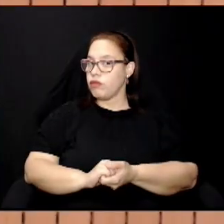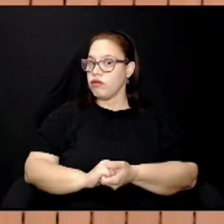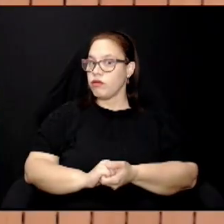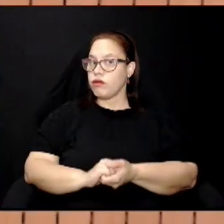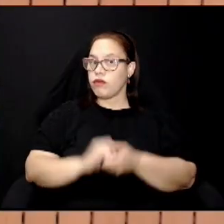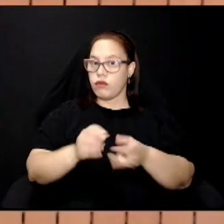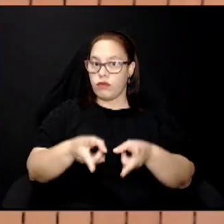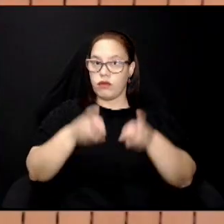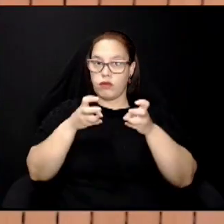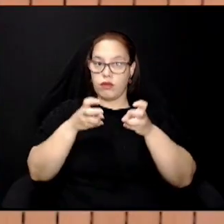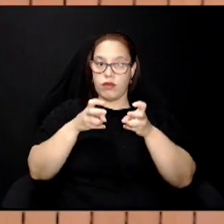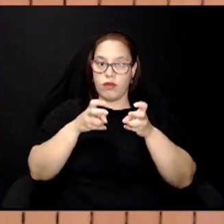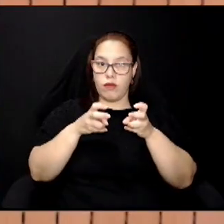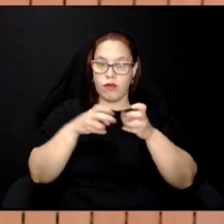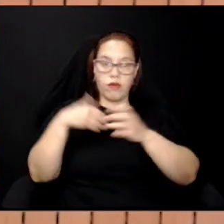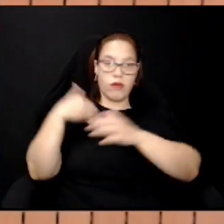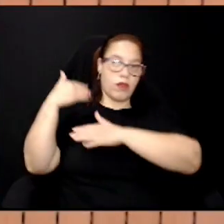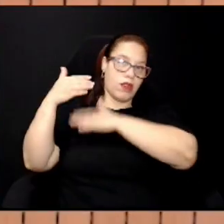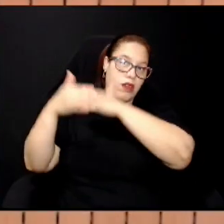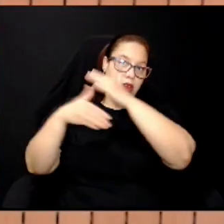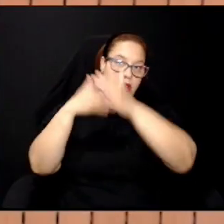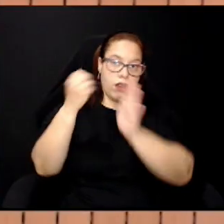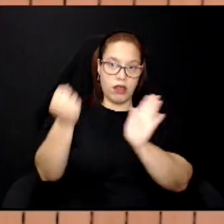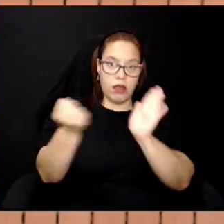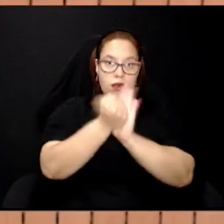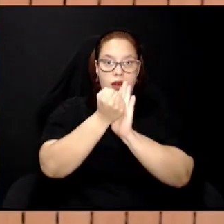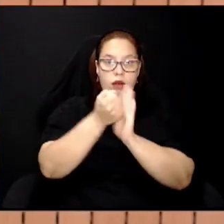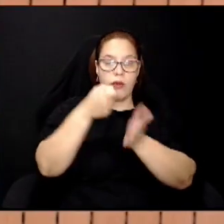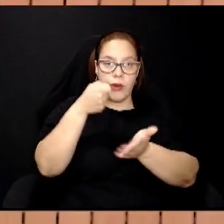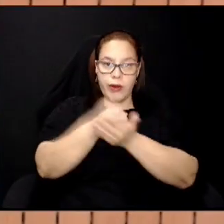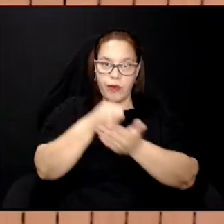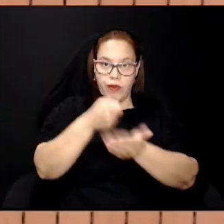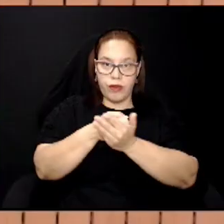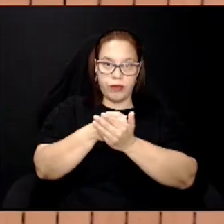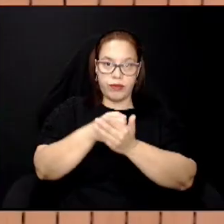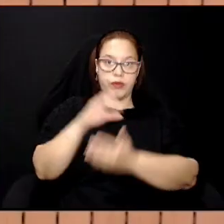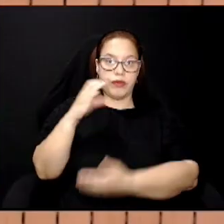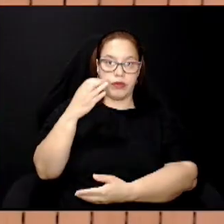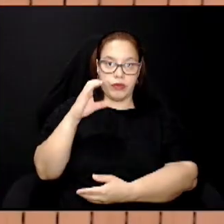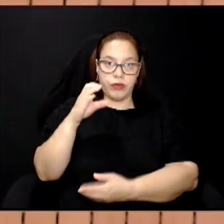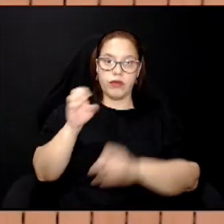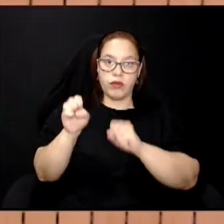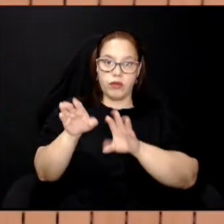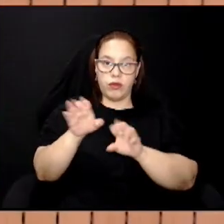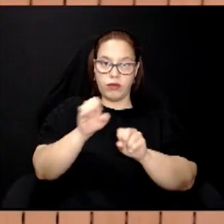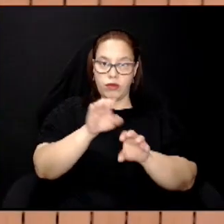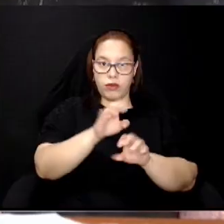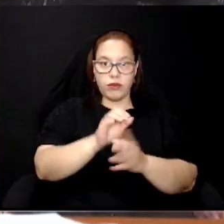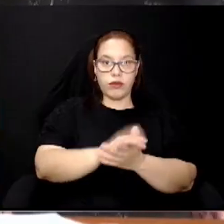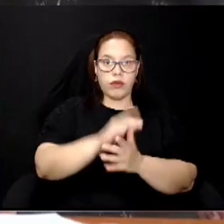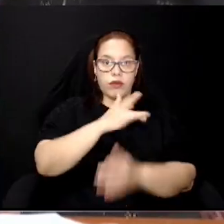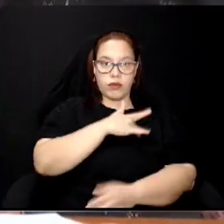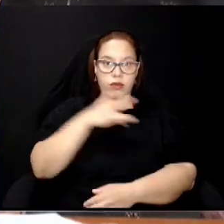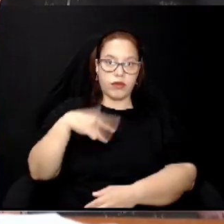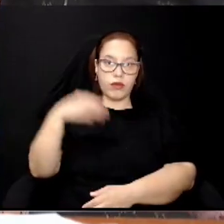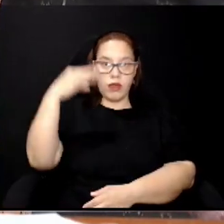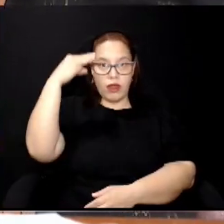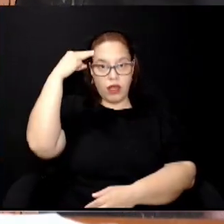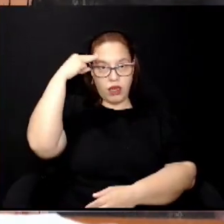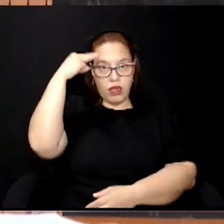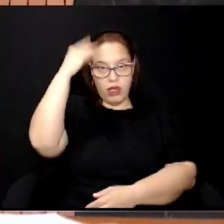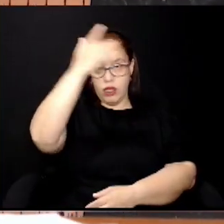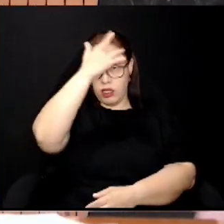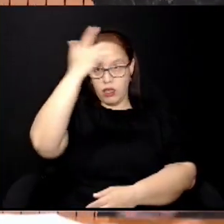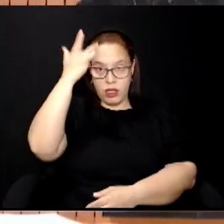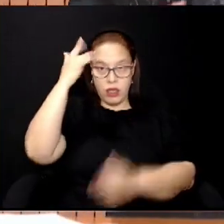Reconhecimento a uma trajetória marcada pela dedicação à ciência, à educação e à saúde mental. No plenário da